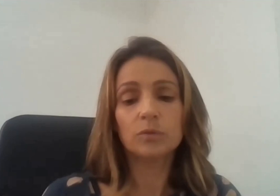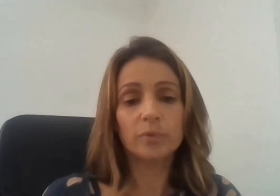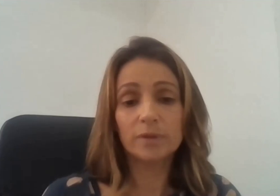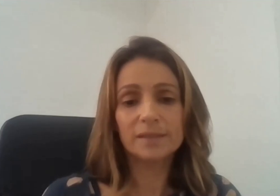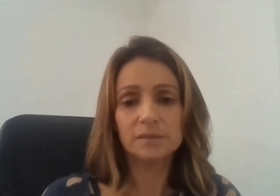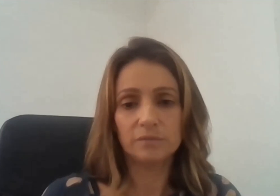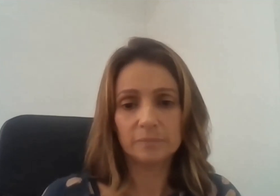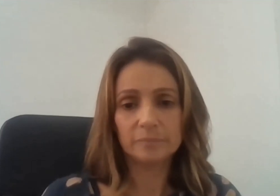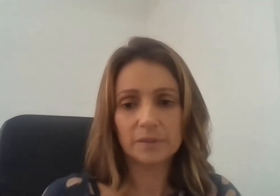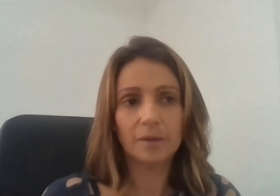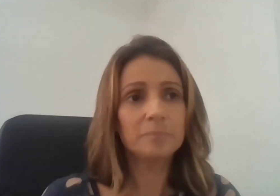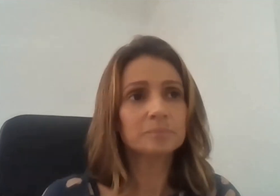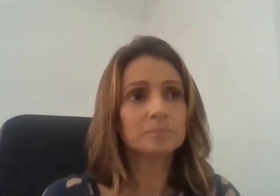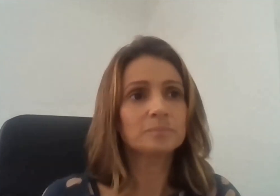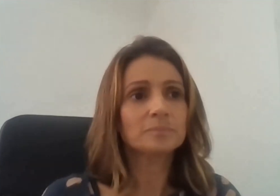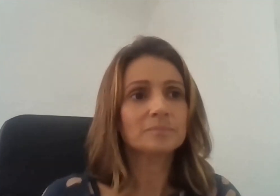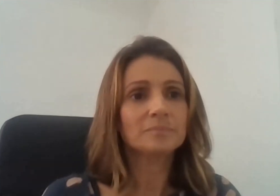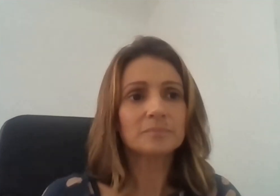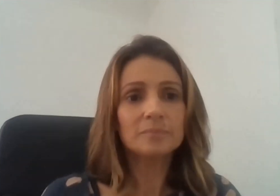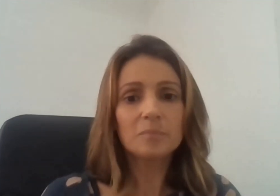prolongada e uma dor progressiva. Tá?